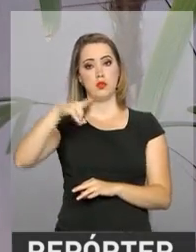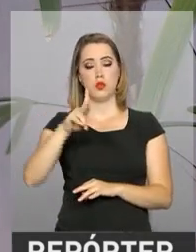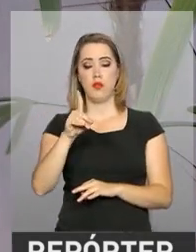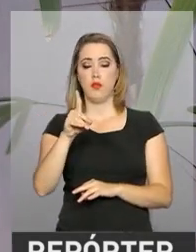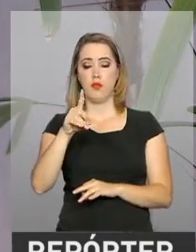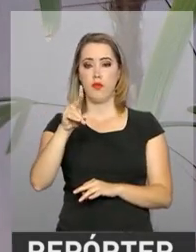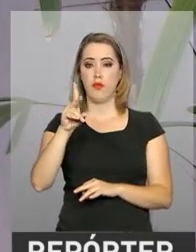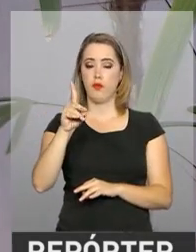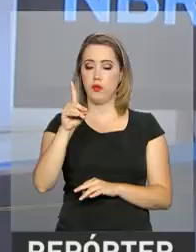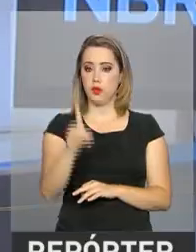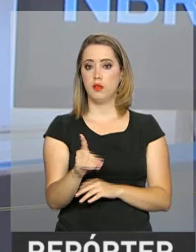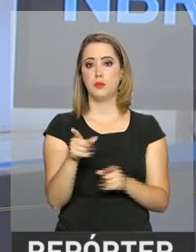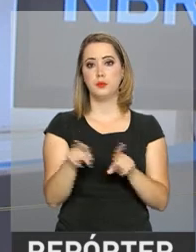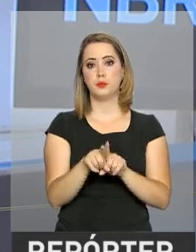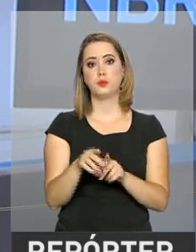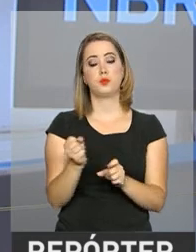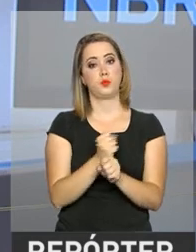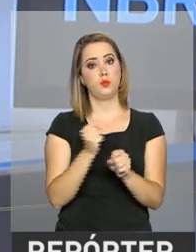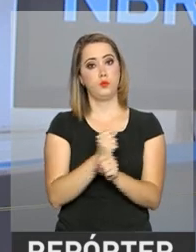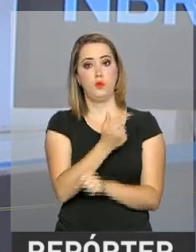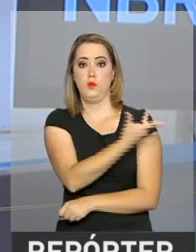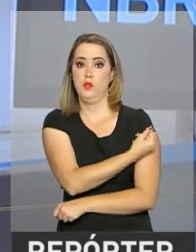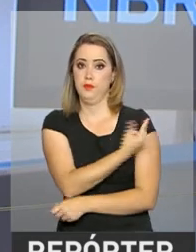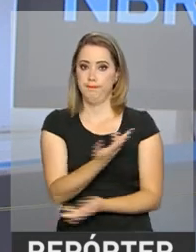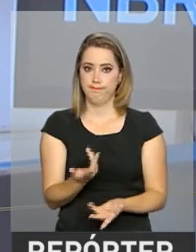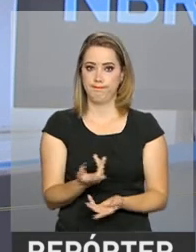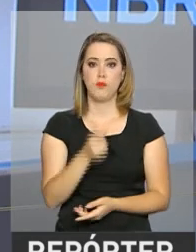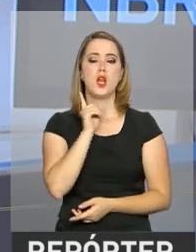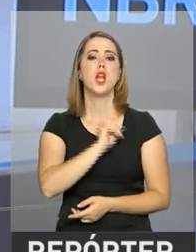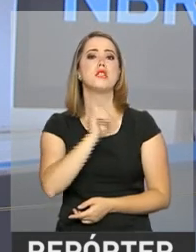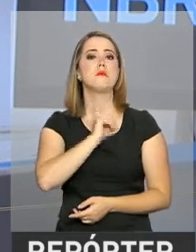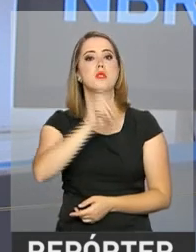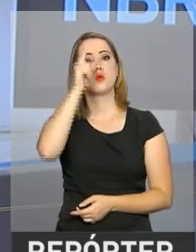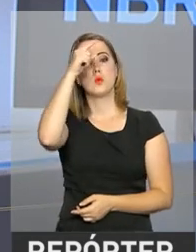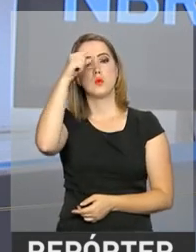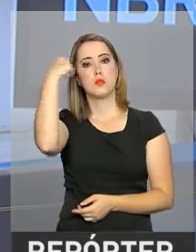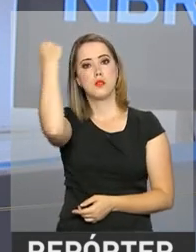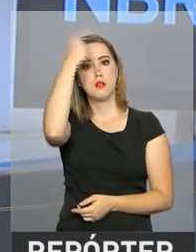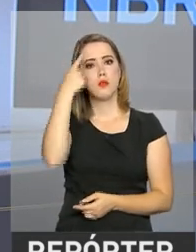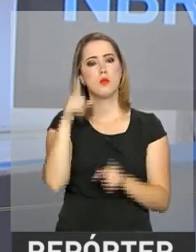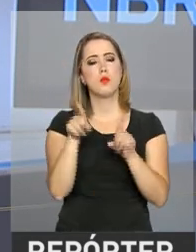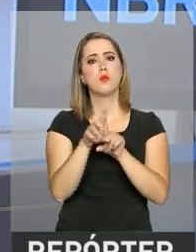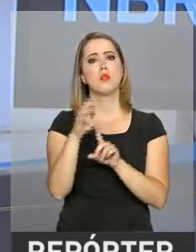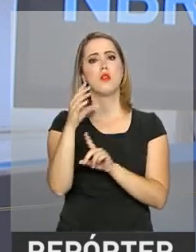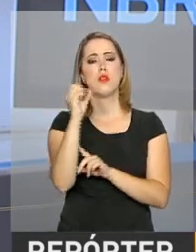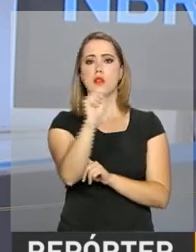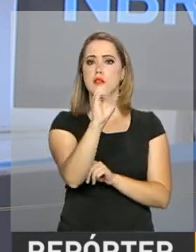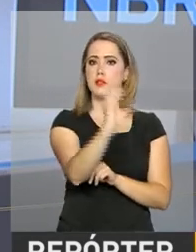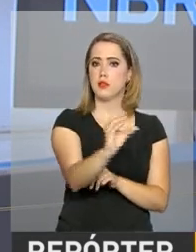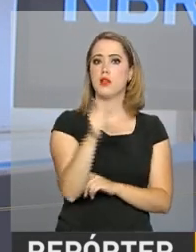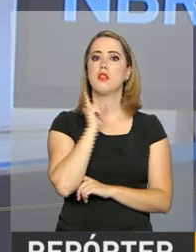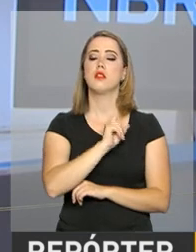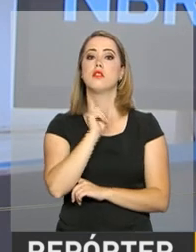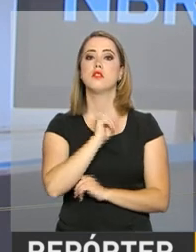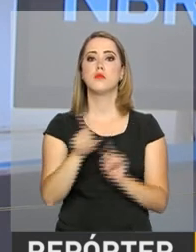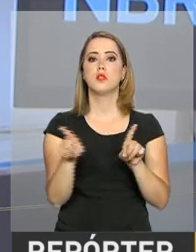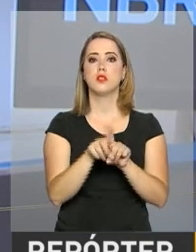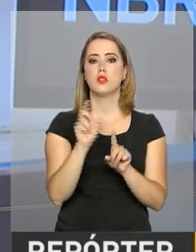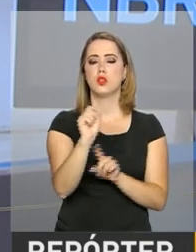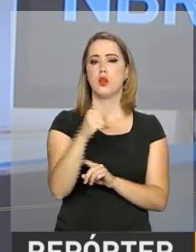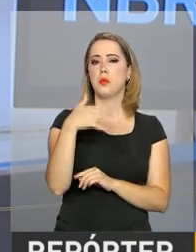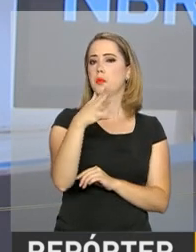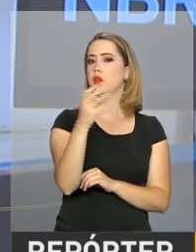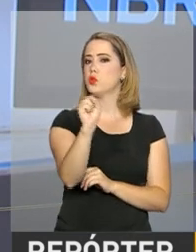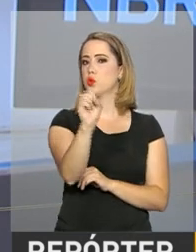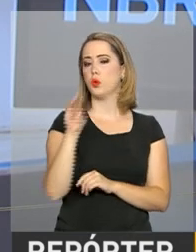vacina do meningite C. Espírito Santo, Santa Catarina e Minas Gerais vão contar com mais de 8 milhões de reais